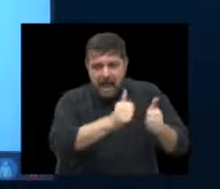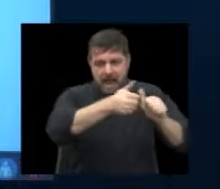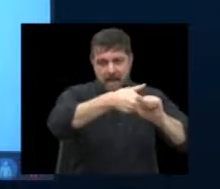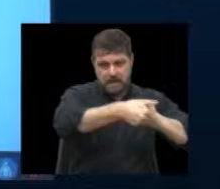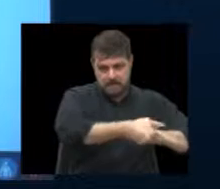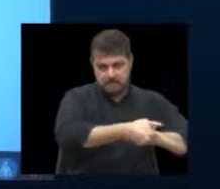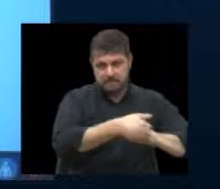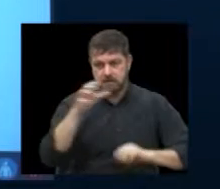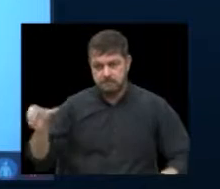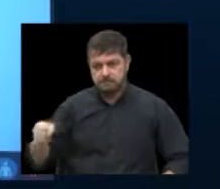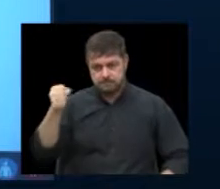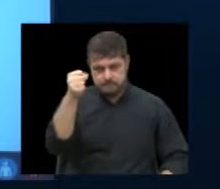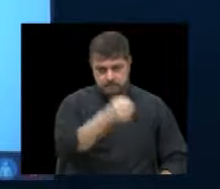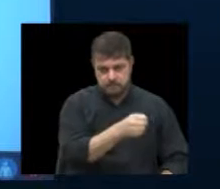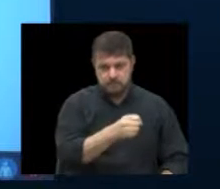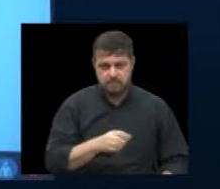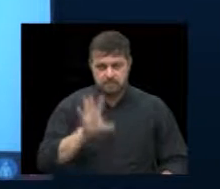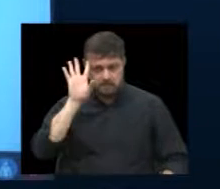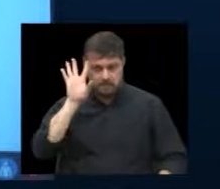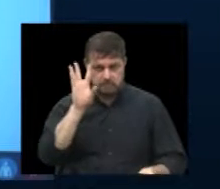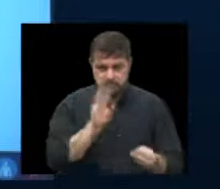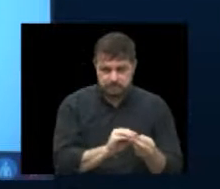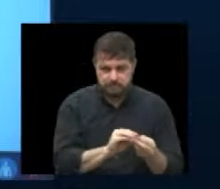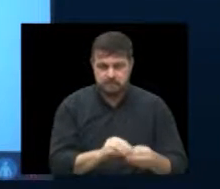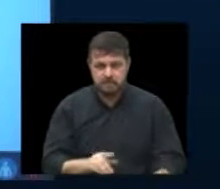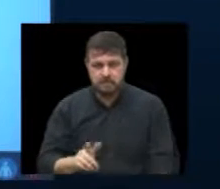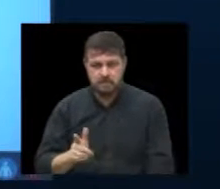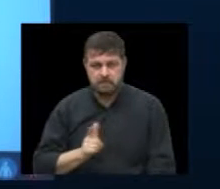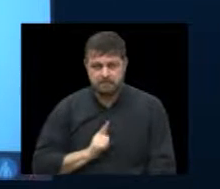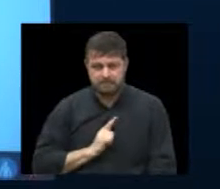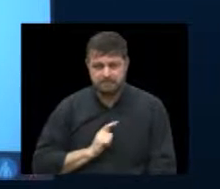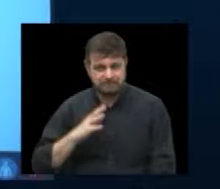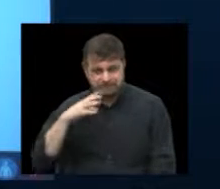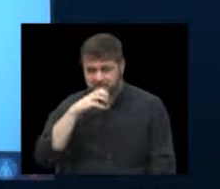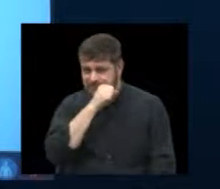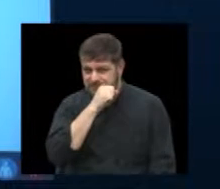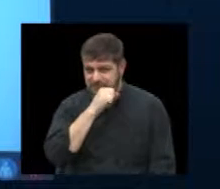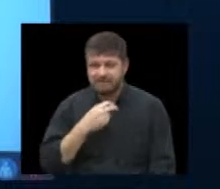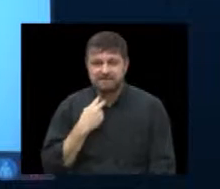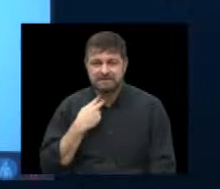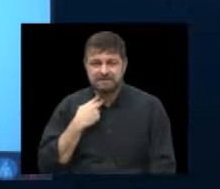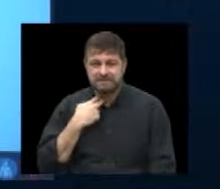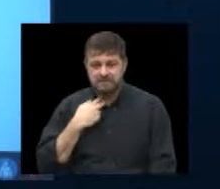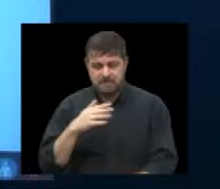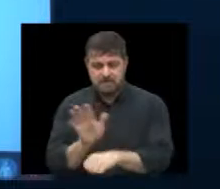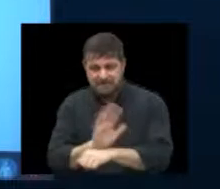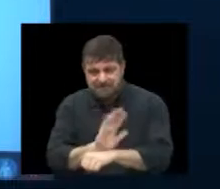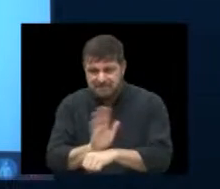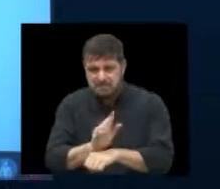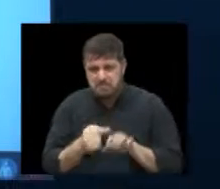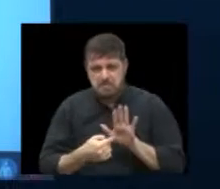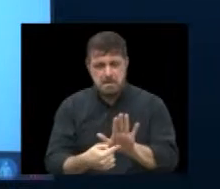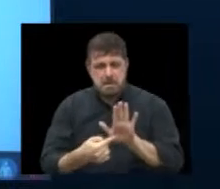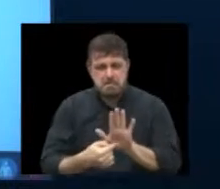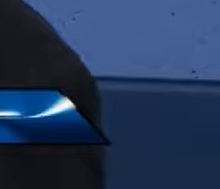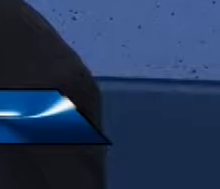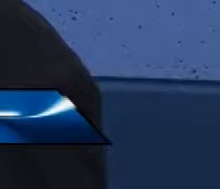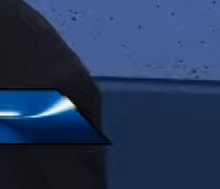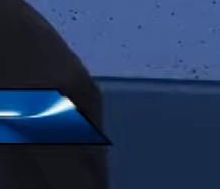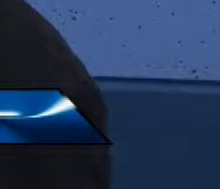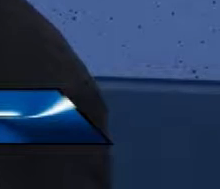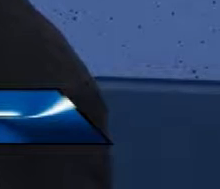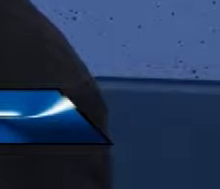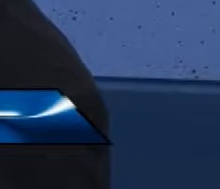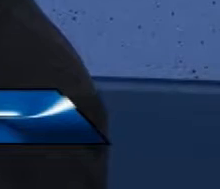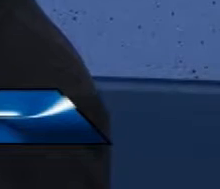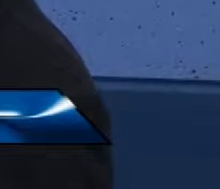de empreendedorismo e é focada no desenvolvimento do potencial humano, pessoal e profissional. As